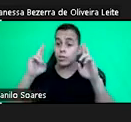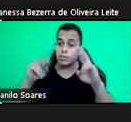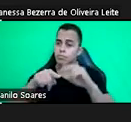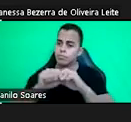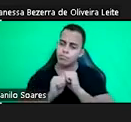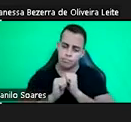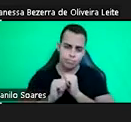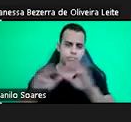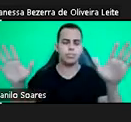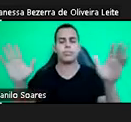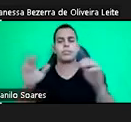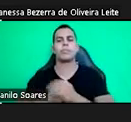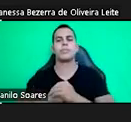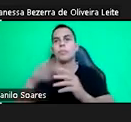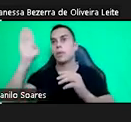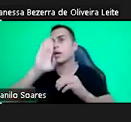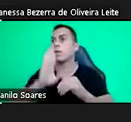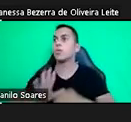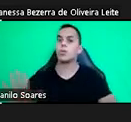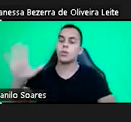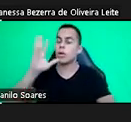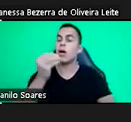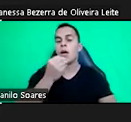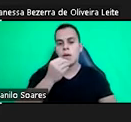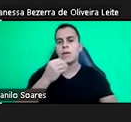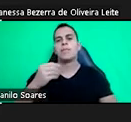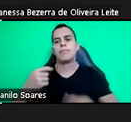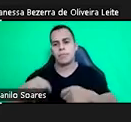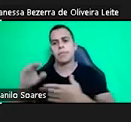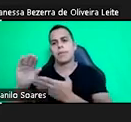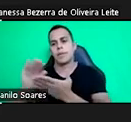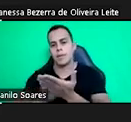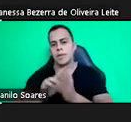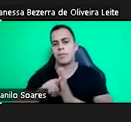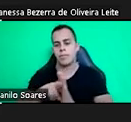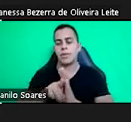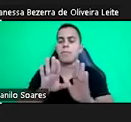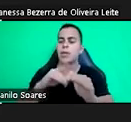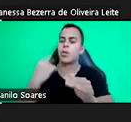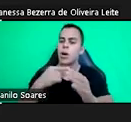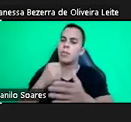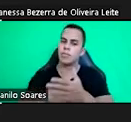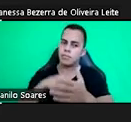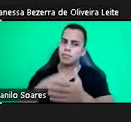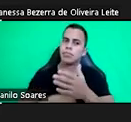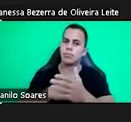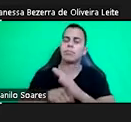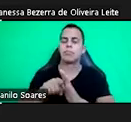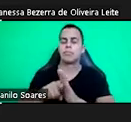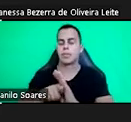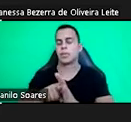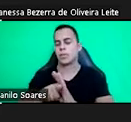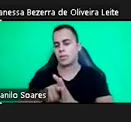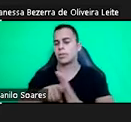isso em algum momento para o Brasil todo. Claro que isso depende de financiamento para pesquisa, mas a gente está batalhando para isso. E a gente tem tido um feedback